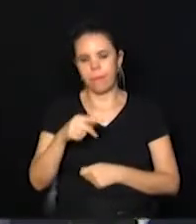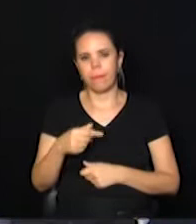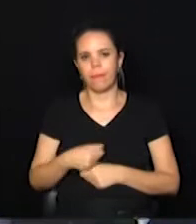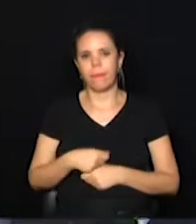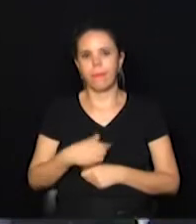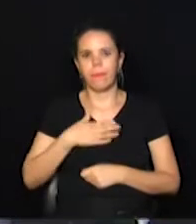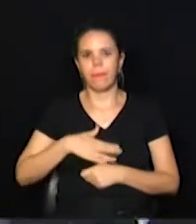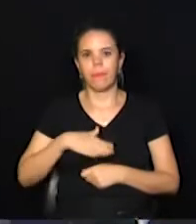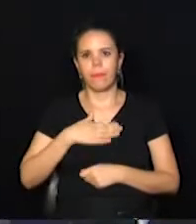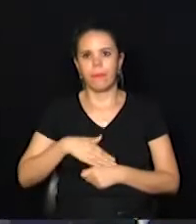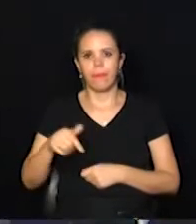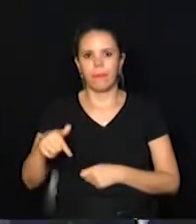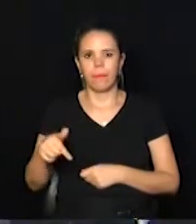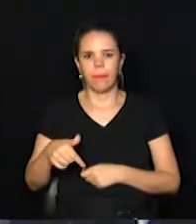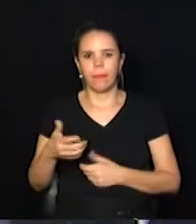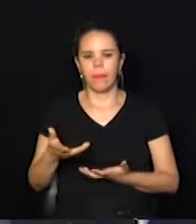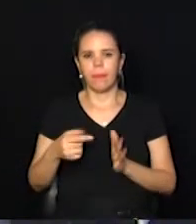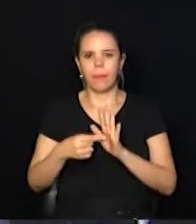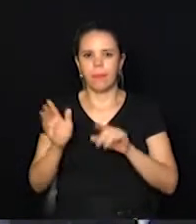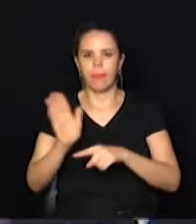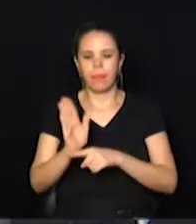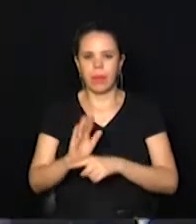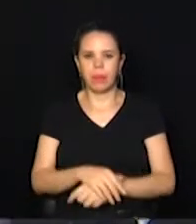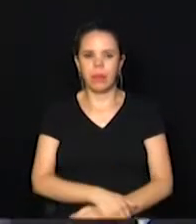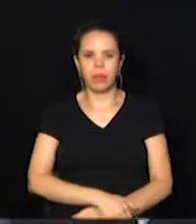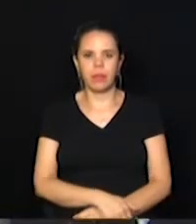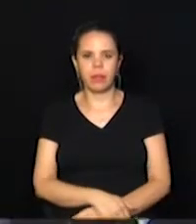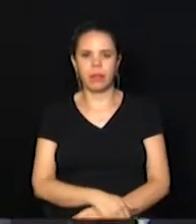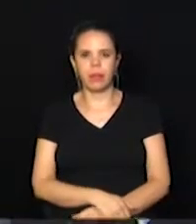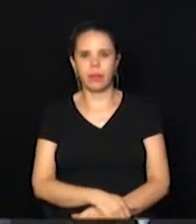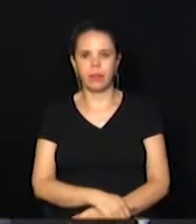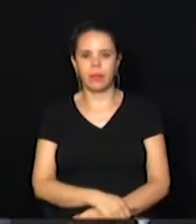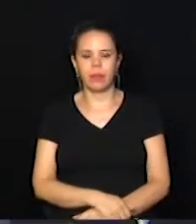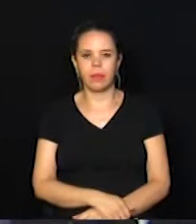fôlego aqui, queria exibir um vídeo aqui para a gente